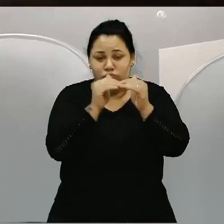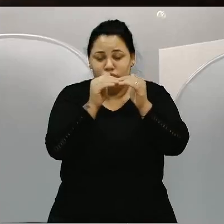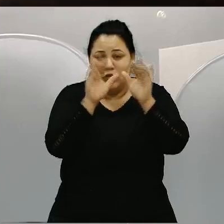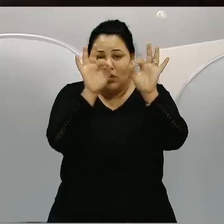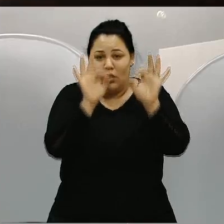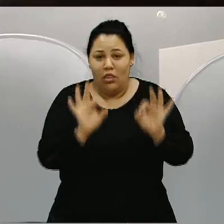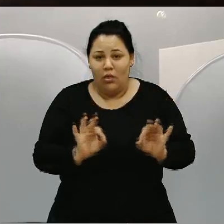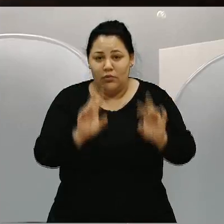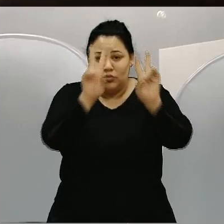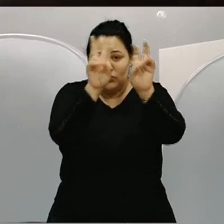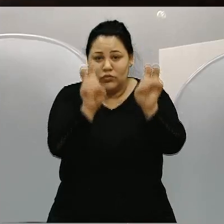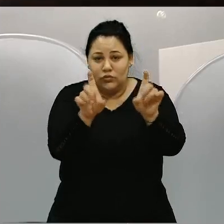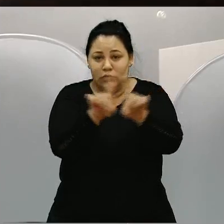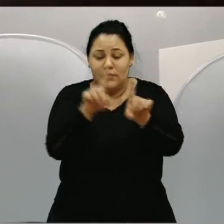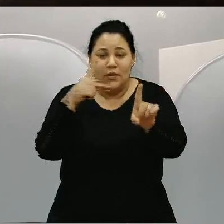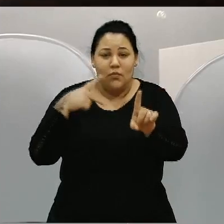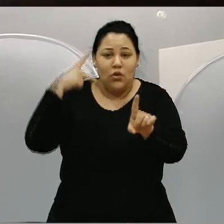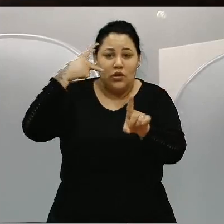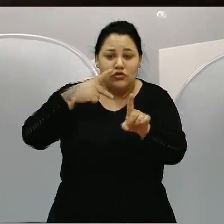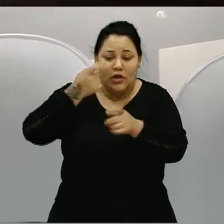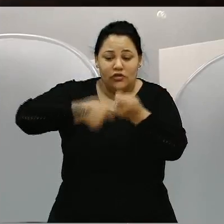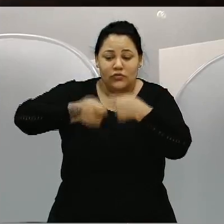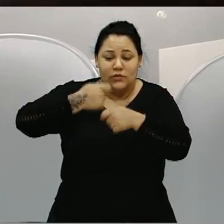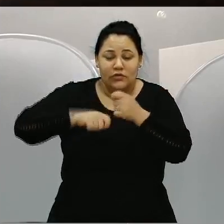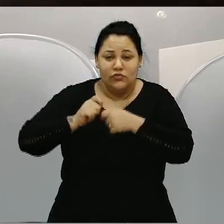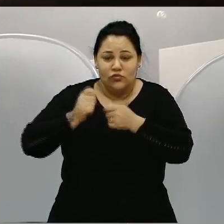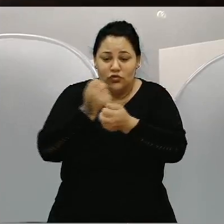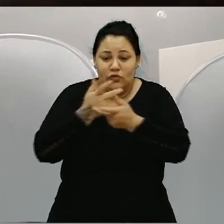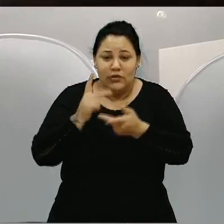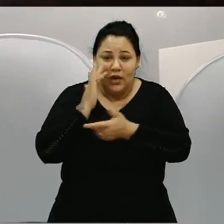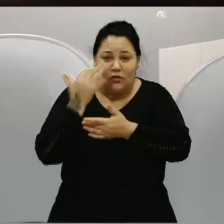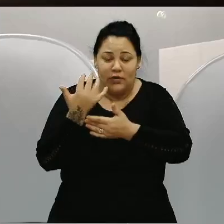político, administrativo de efeitos externos,